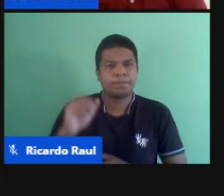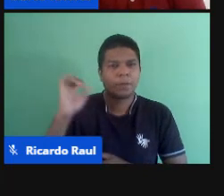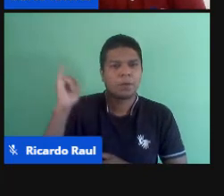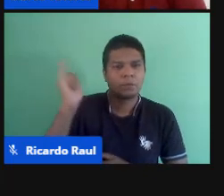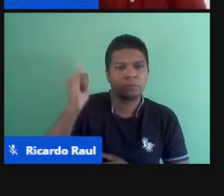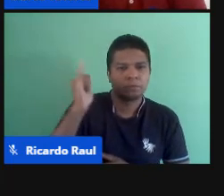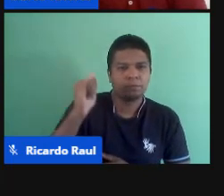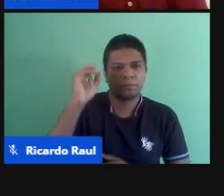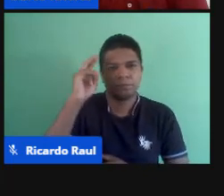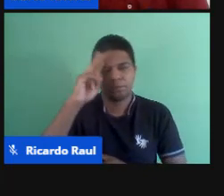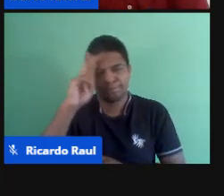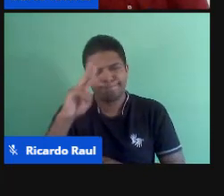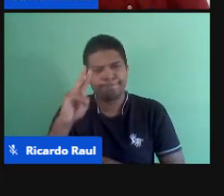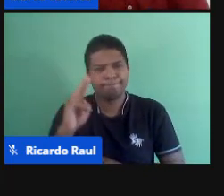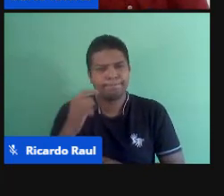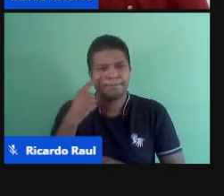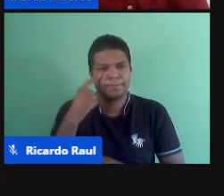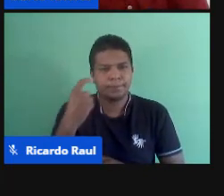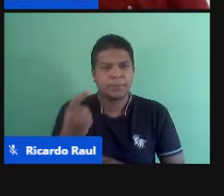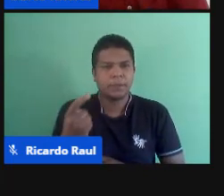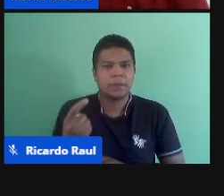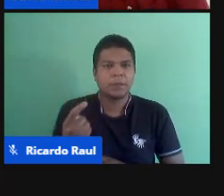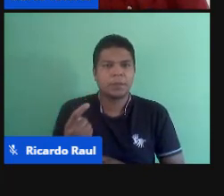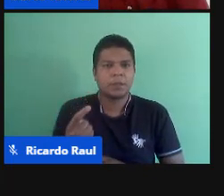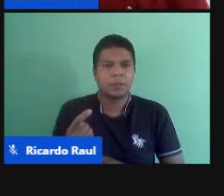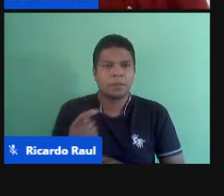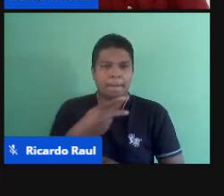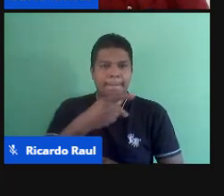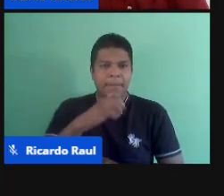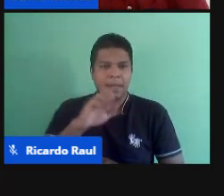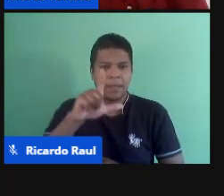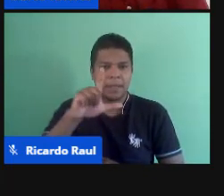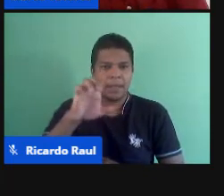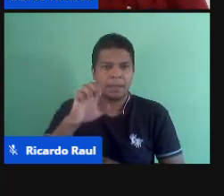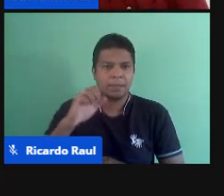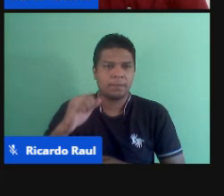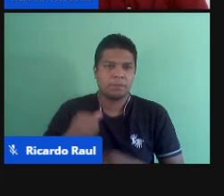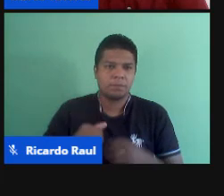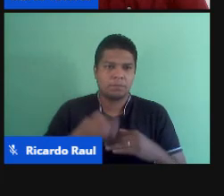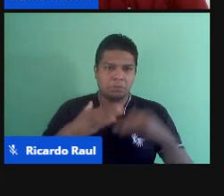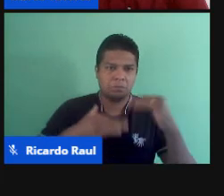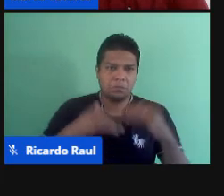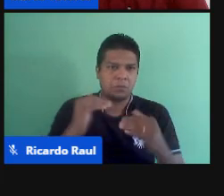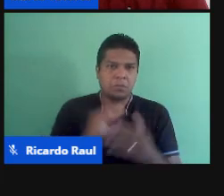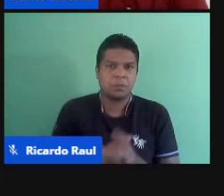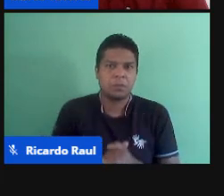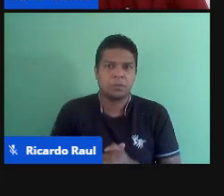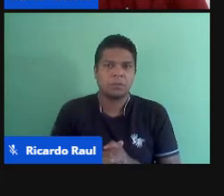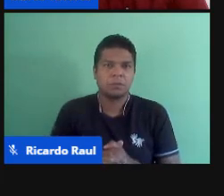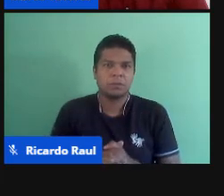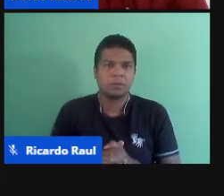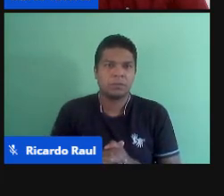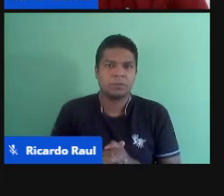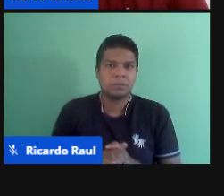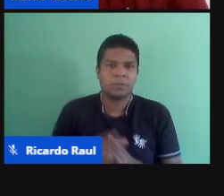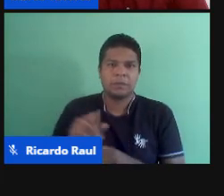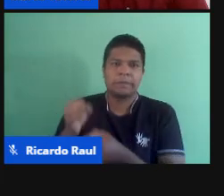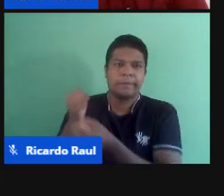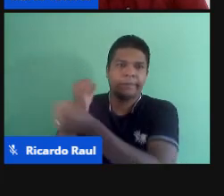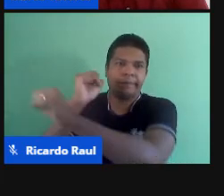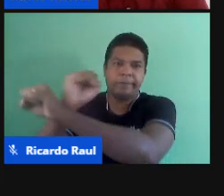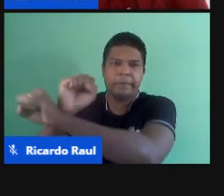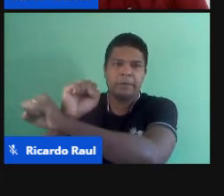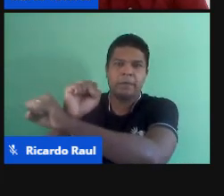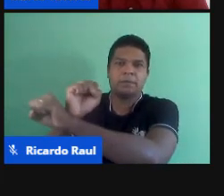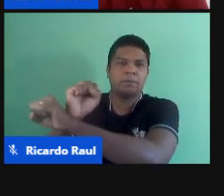muito interessante do Pelé. Não vou entrar no mérito da escravidão e nem vou entrar